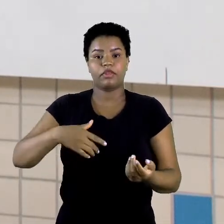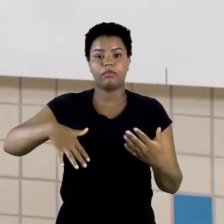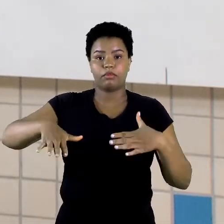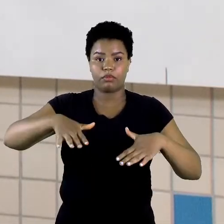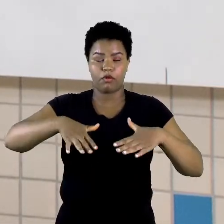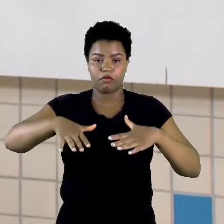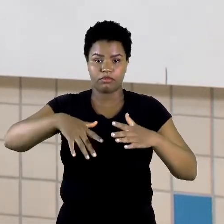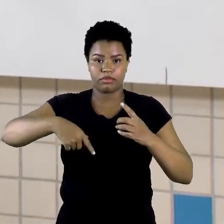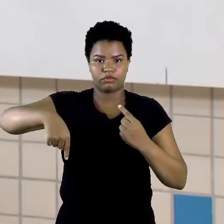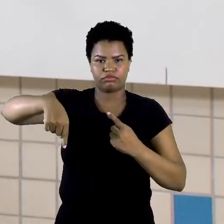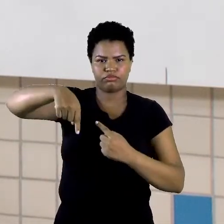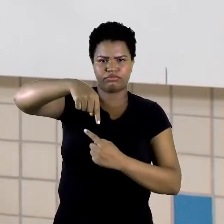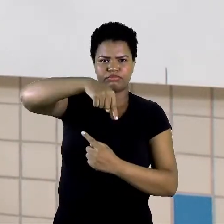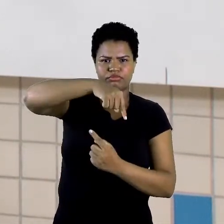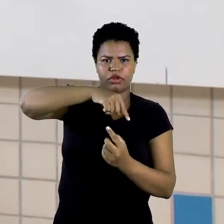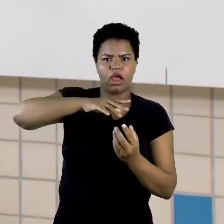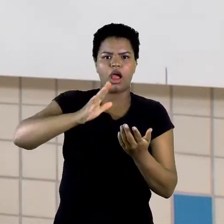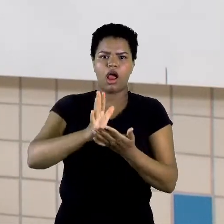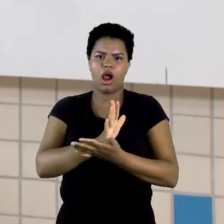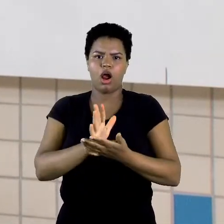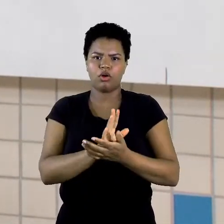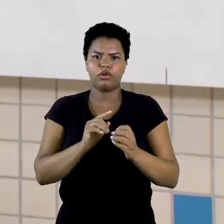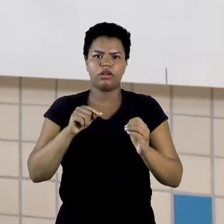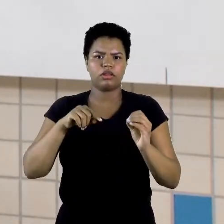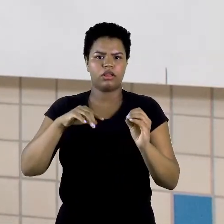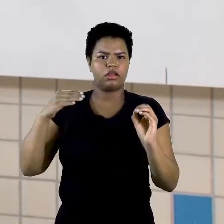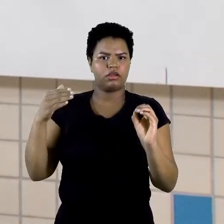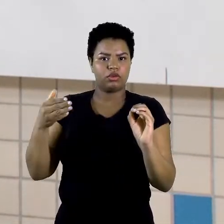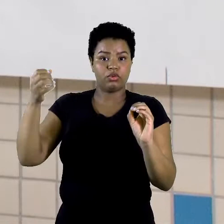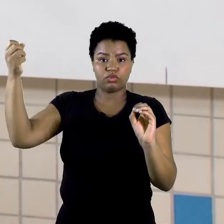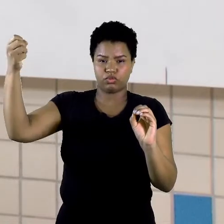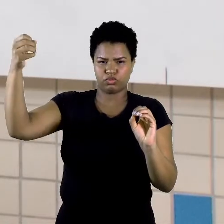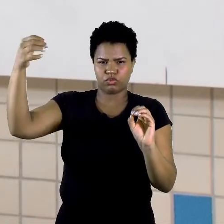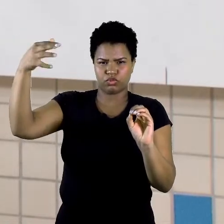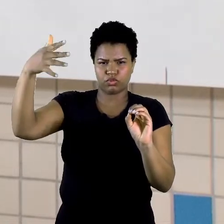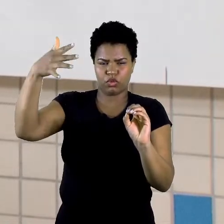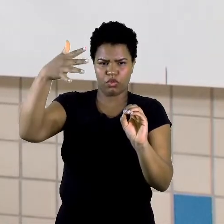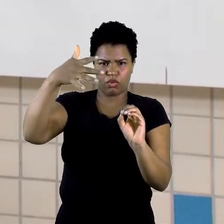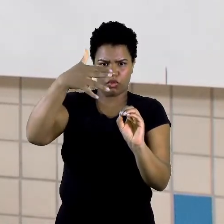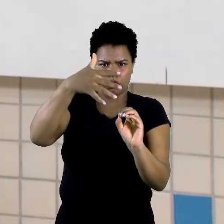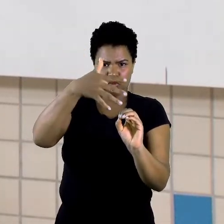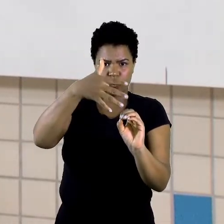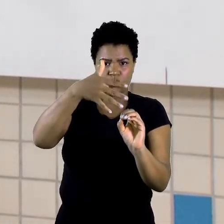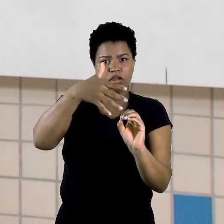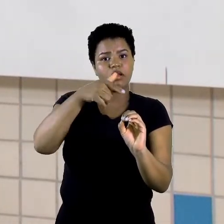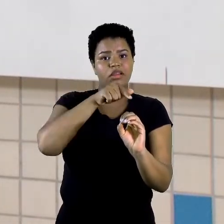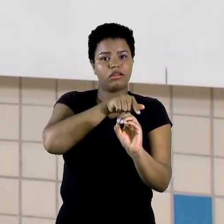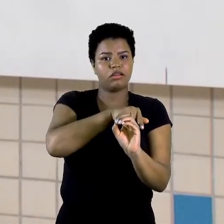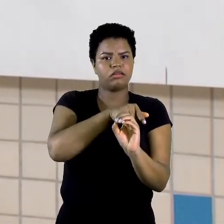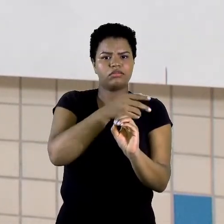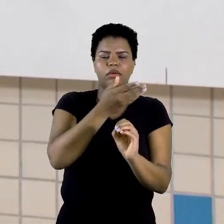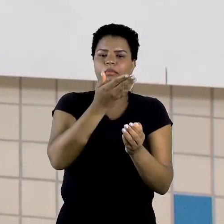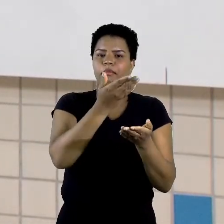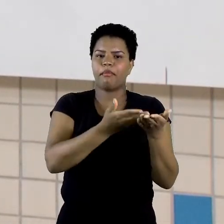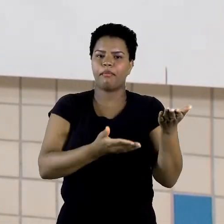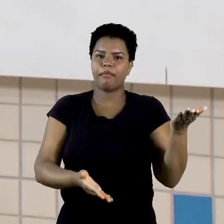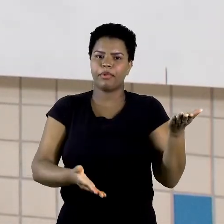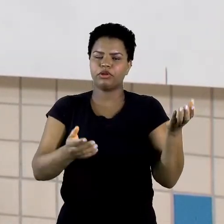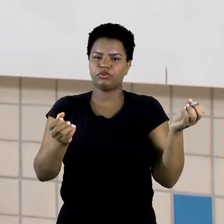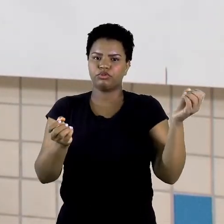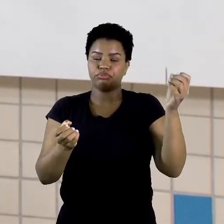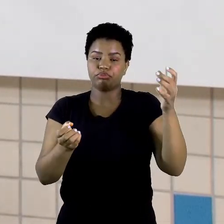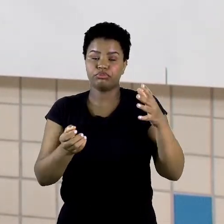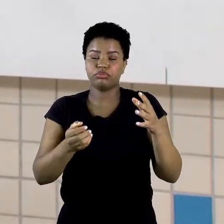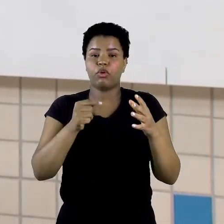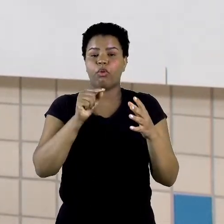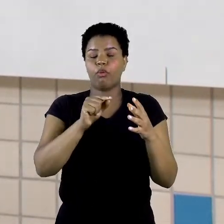realizado, algumas áreas apresentam incidência direta dos raios solares, enquanto outras estão perdendo iluminação,